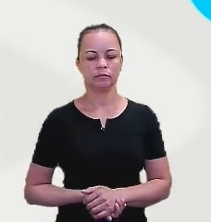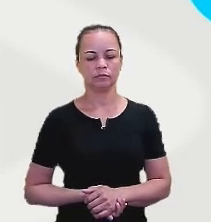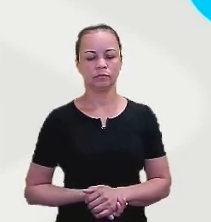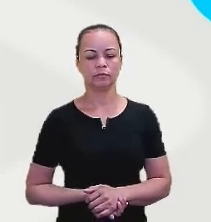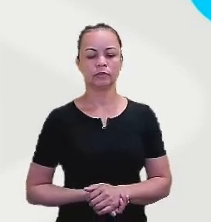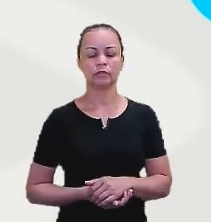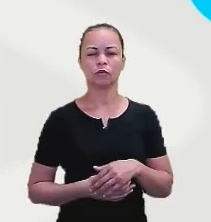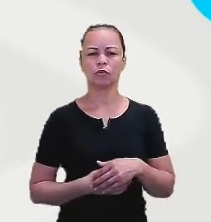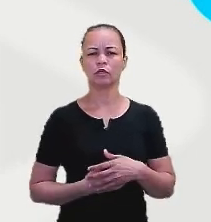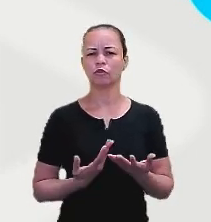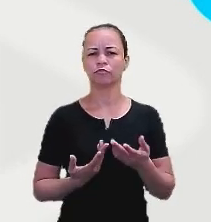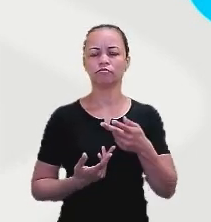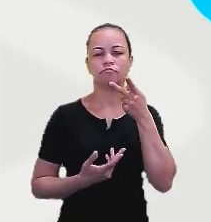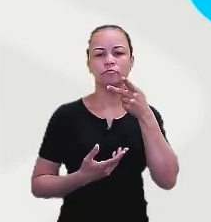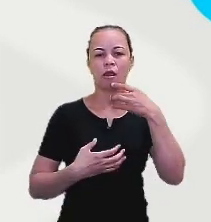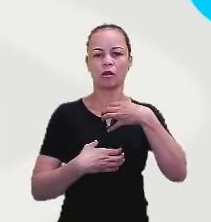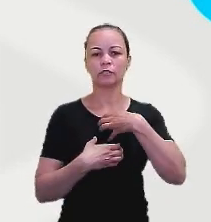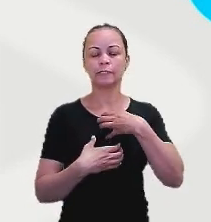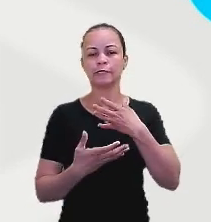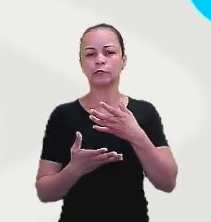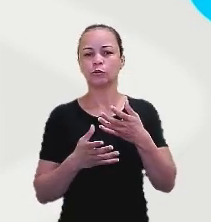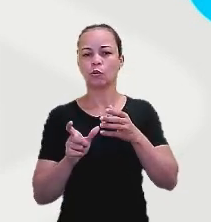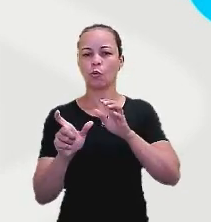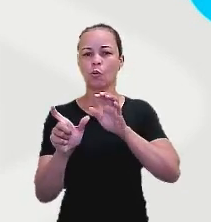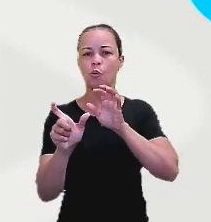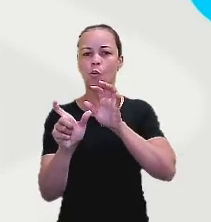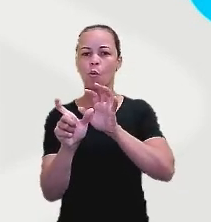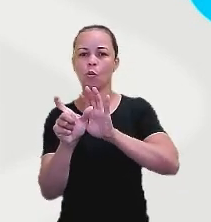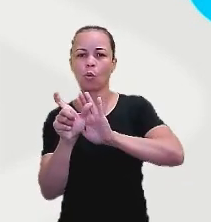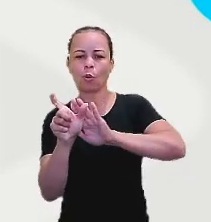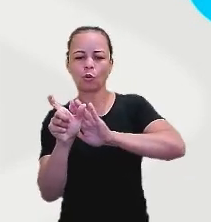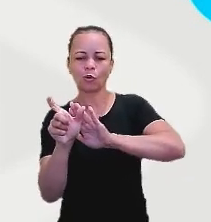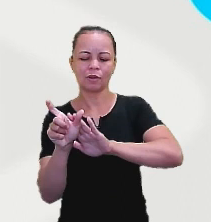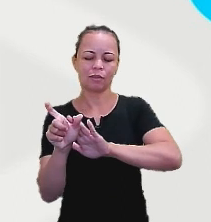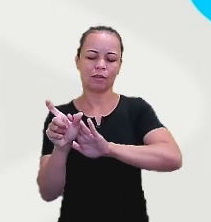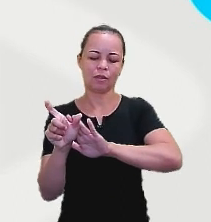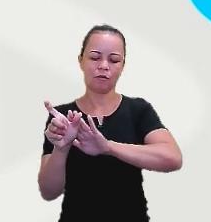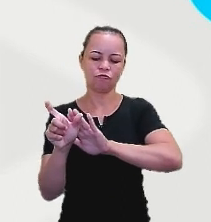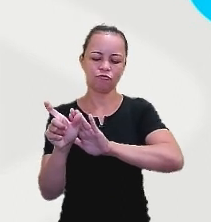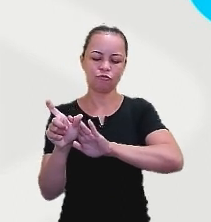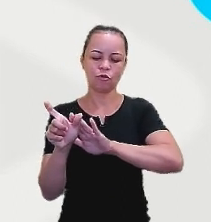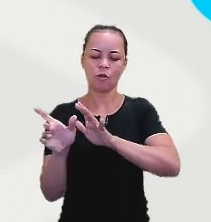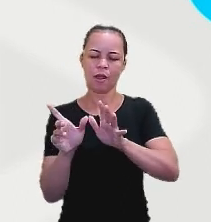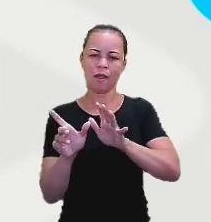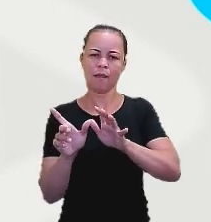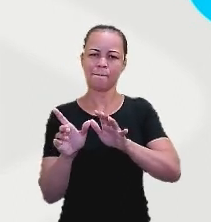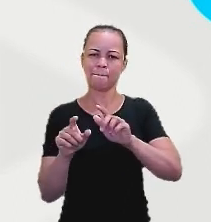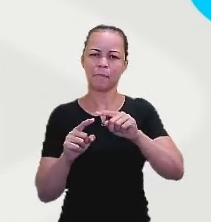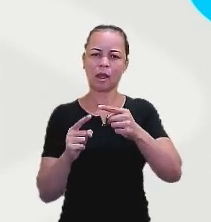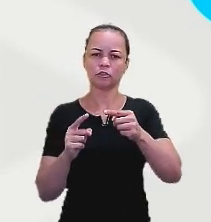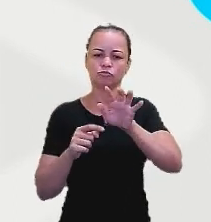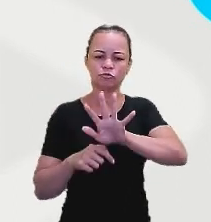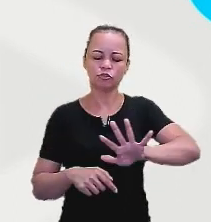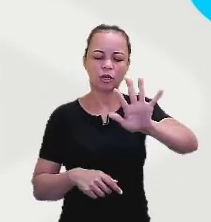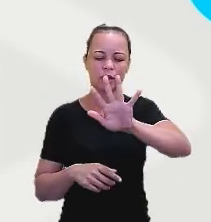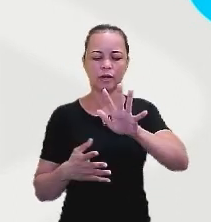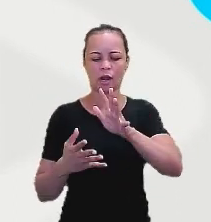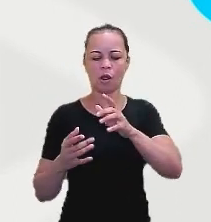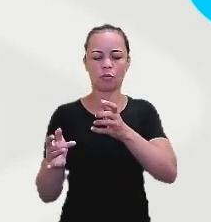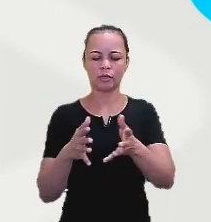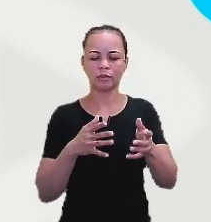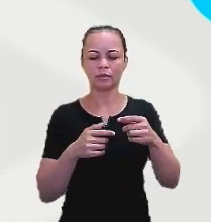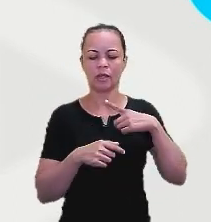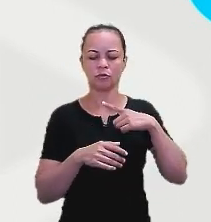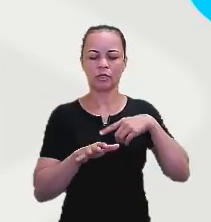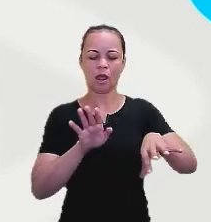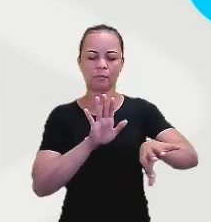Bom, quando eu falo de um sentido conotativo, é um sentido mais geral, que se pode atribuir a um termo abstrato, além